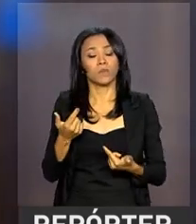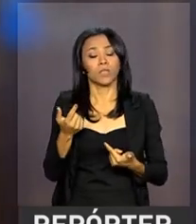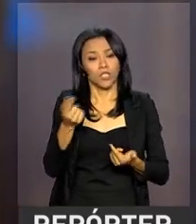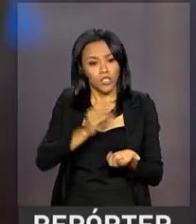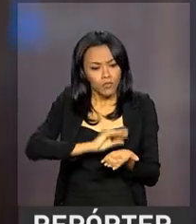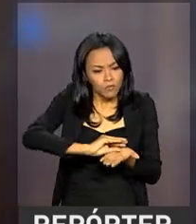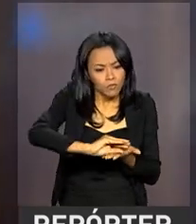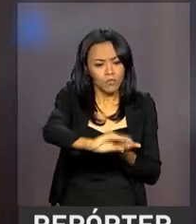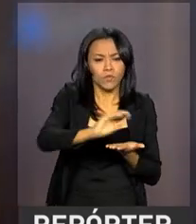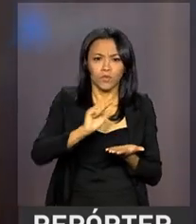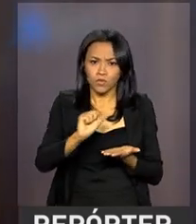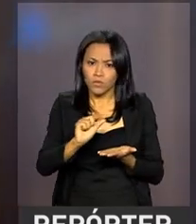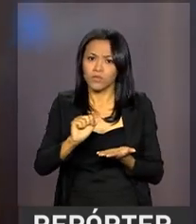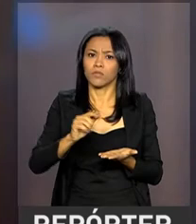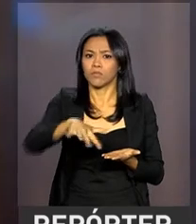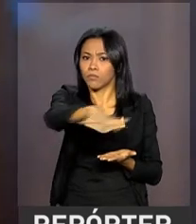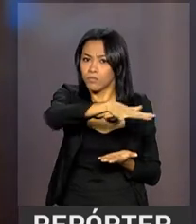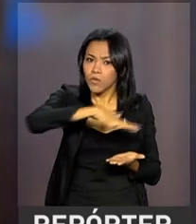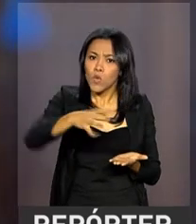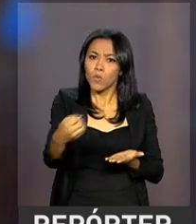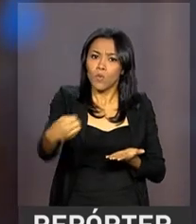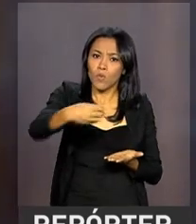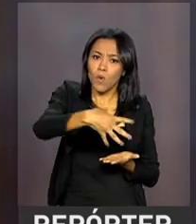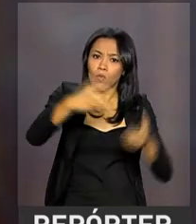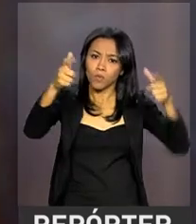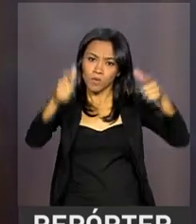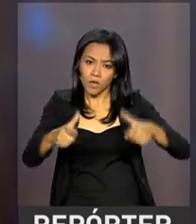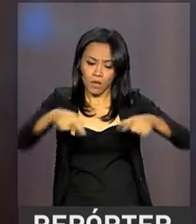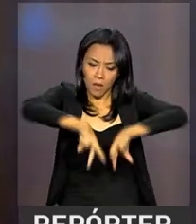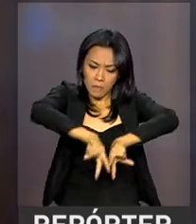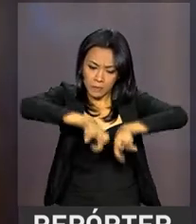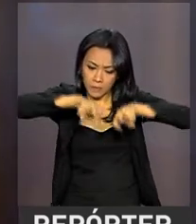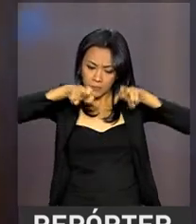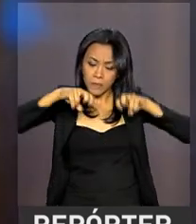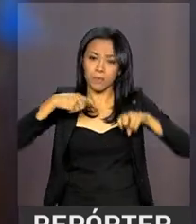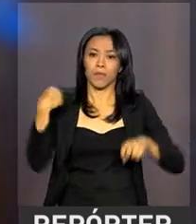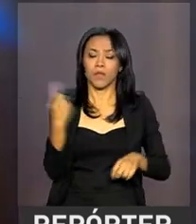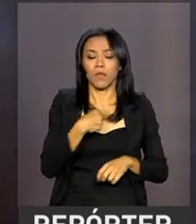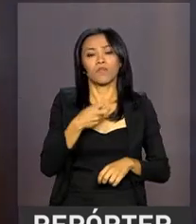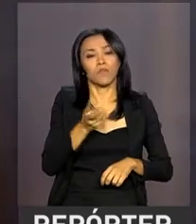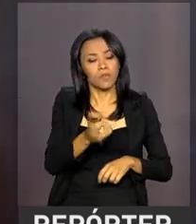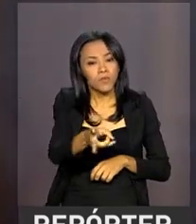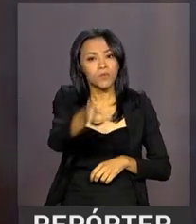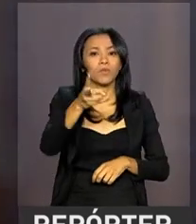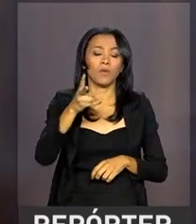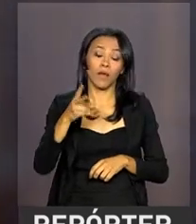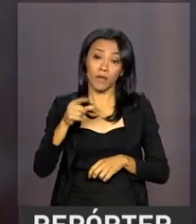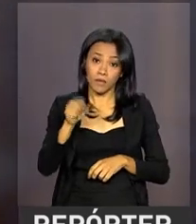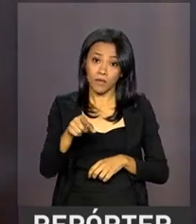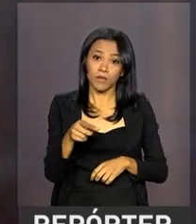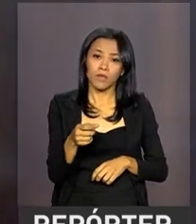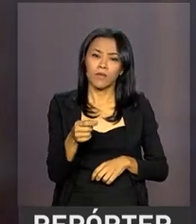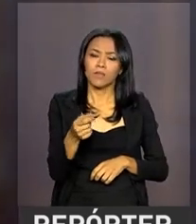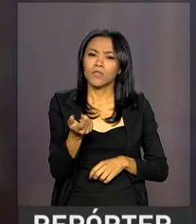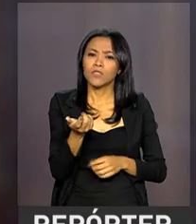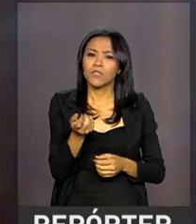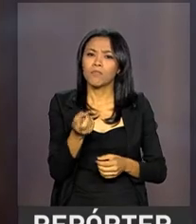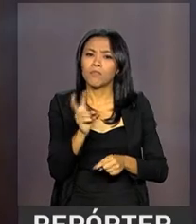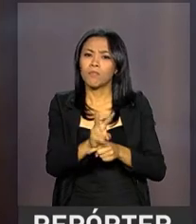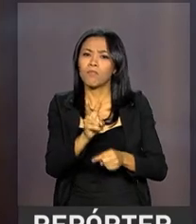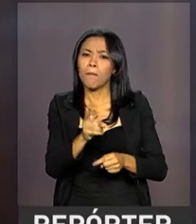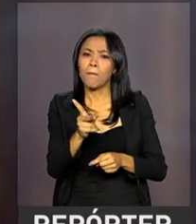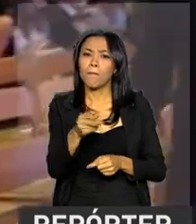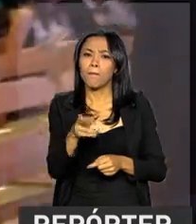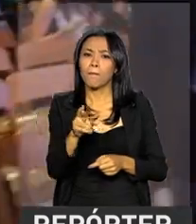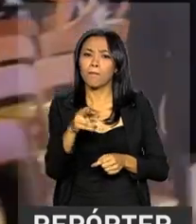na aquisição de novos campos exploratórios para assegurar que a gente vai manter um nível adequado de reservas de petróleo para a